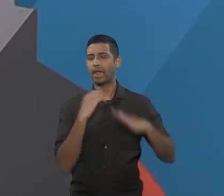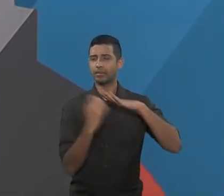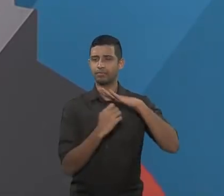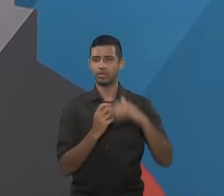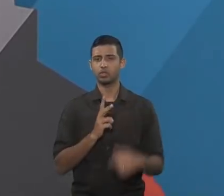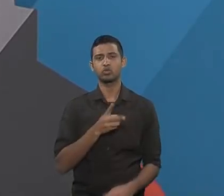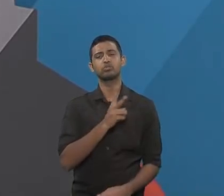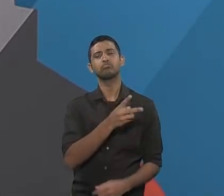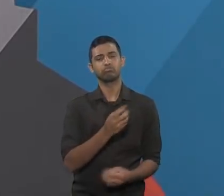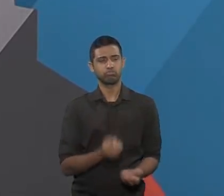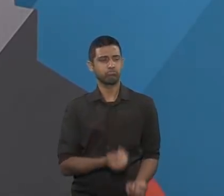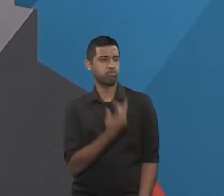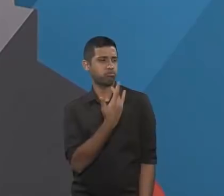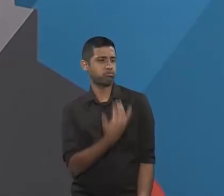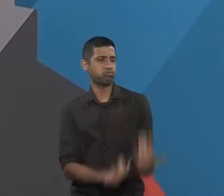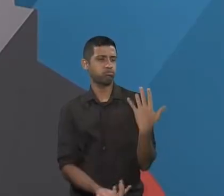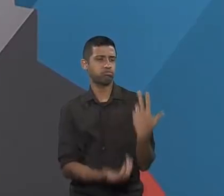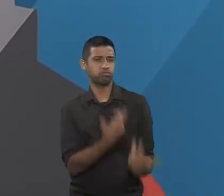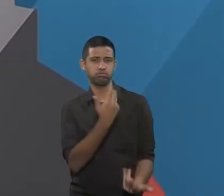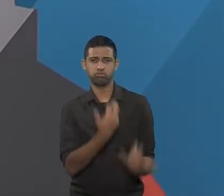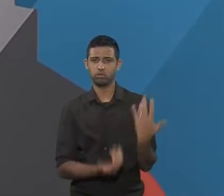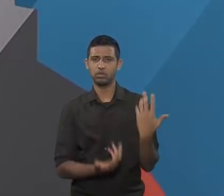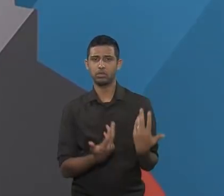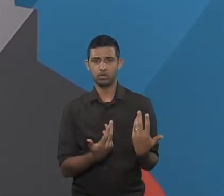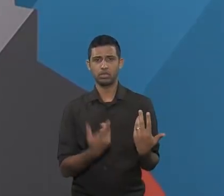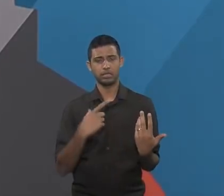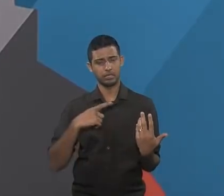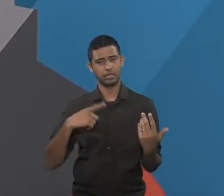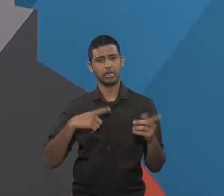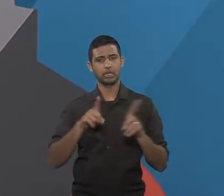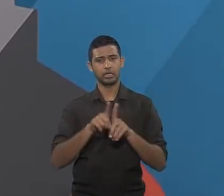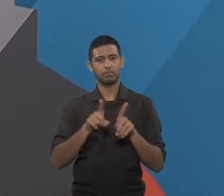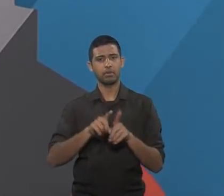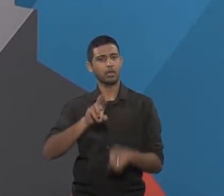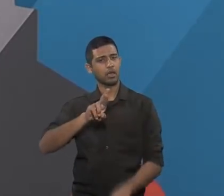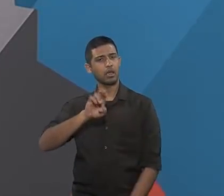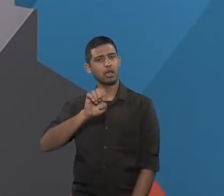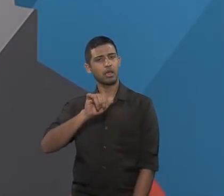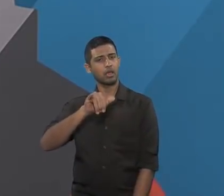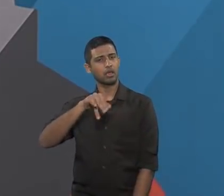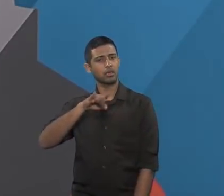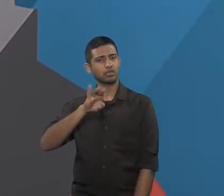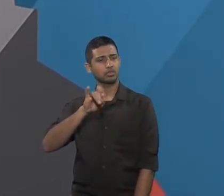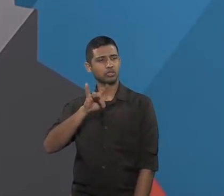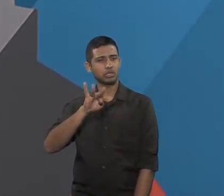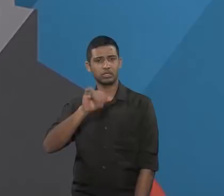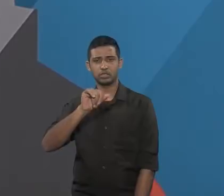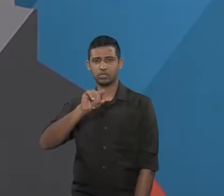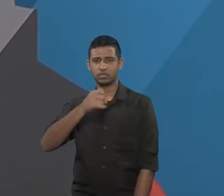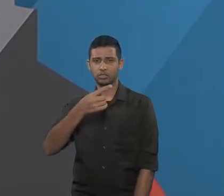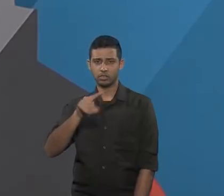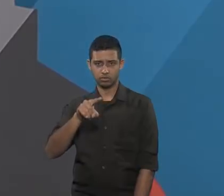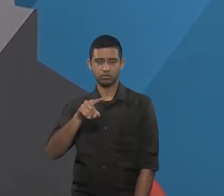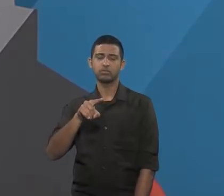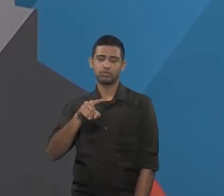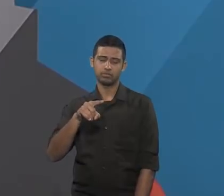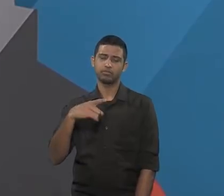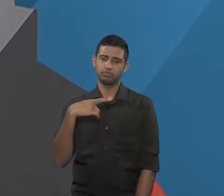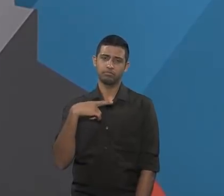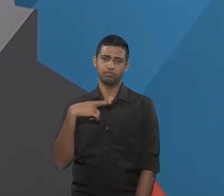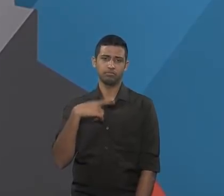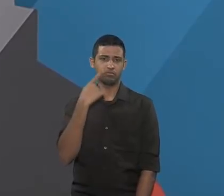Queima menos e reinjeta menos também. Porque tem a reinjeção também. Ela reinjeta